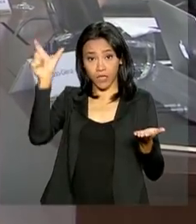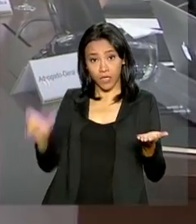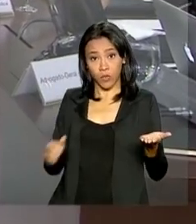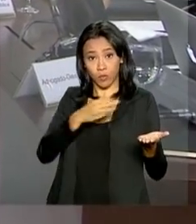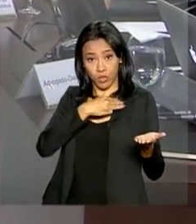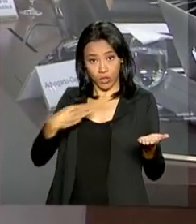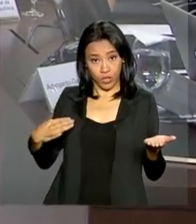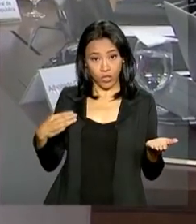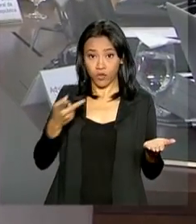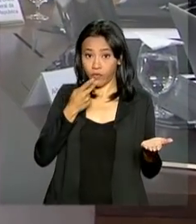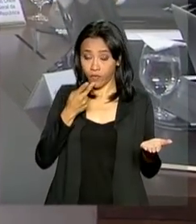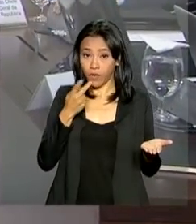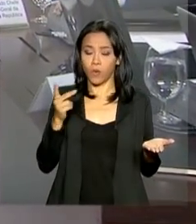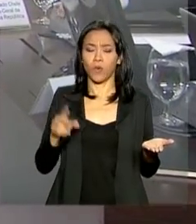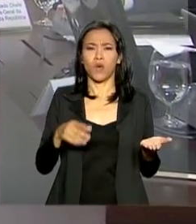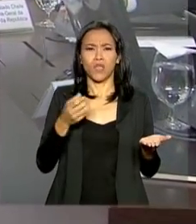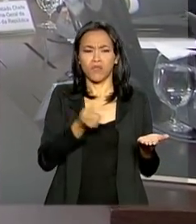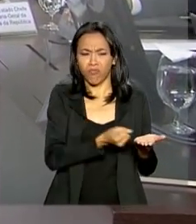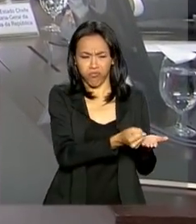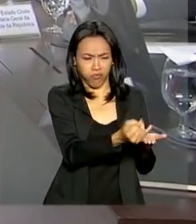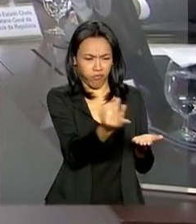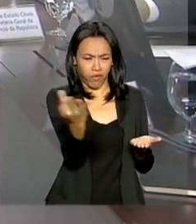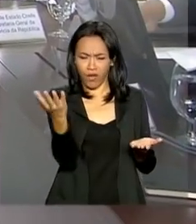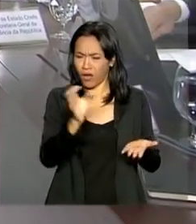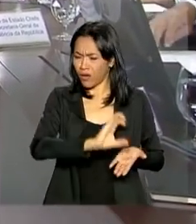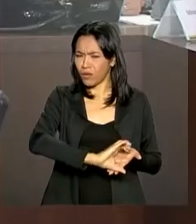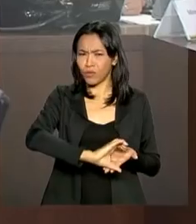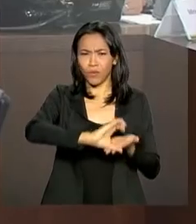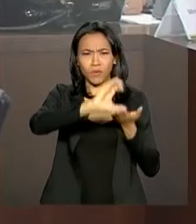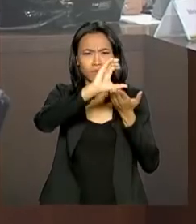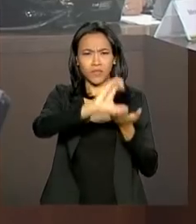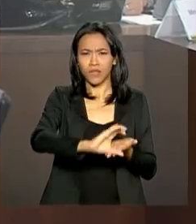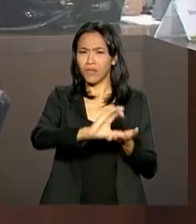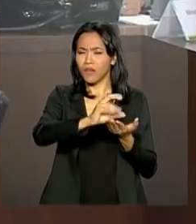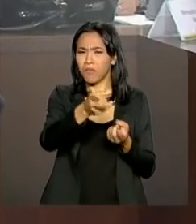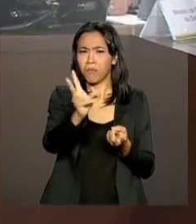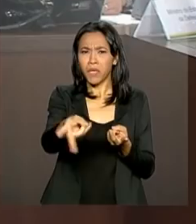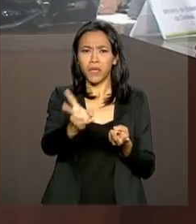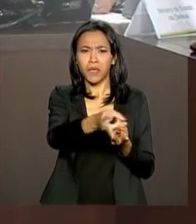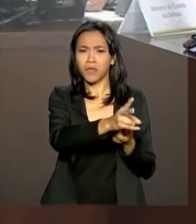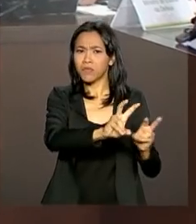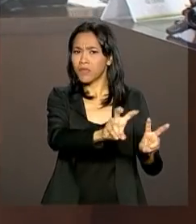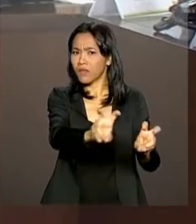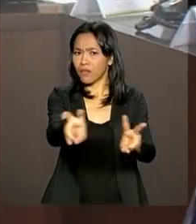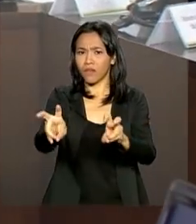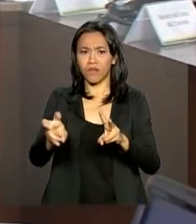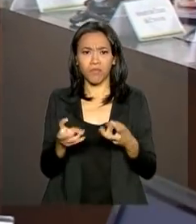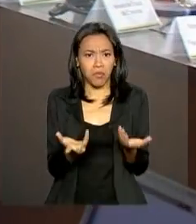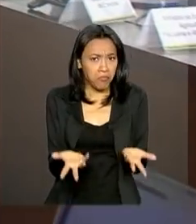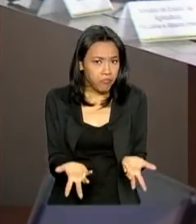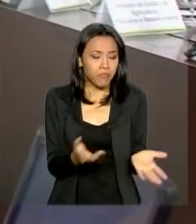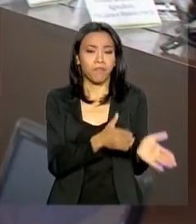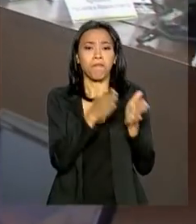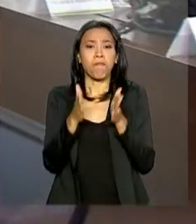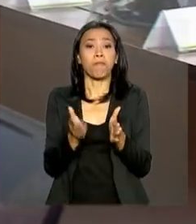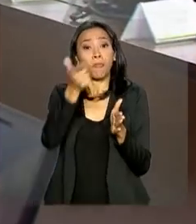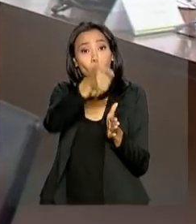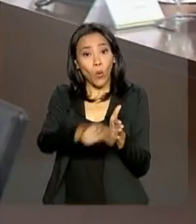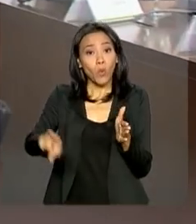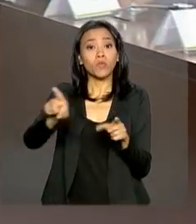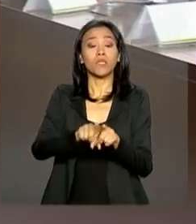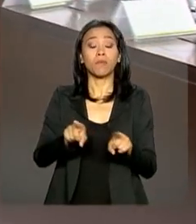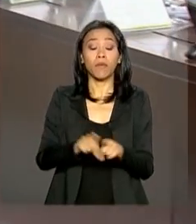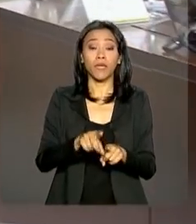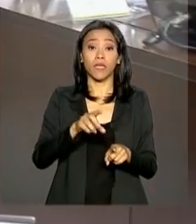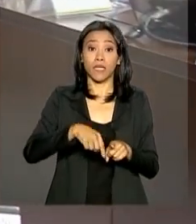Lorenzoni, são muitos e alguns, inclusive, se sobrepõem porque tratam do mesmo assunto. Outro foi nos imóveis da